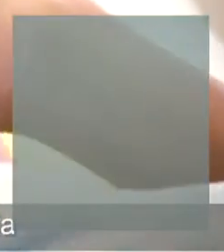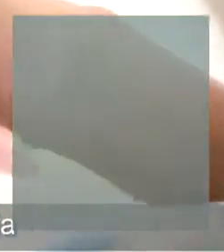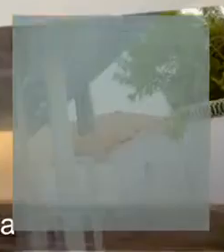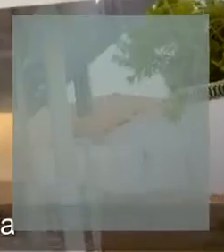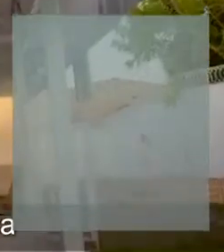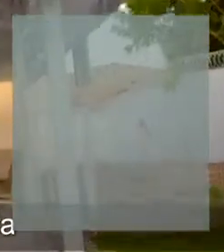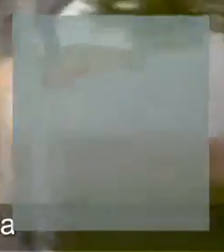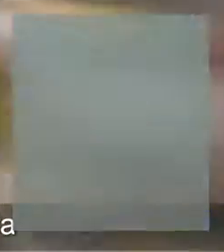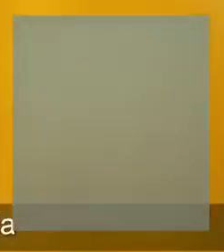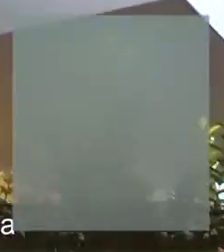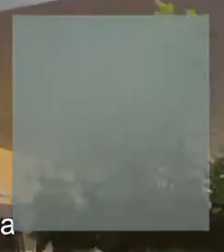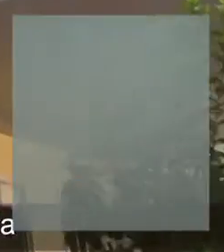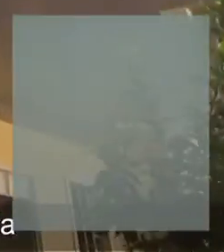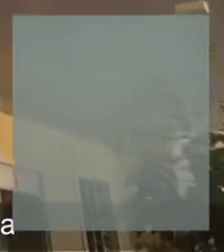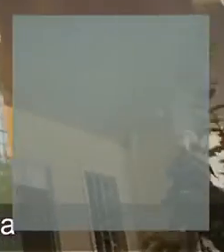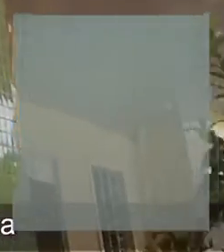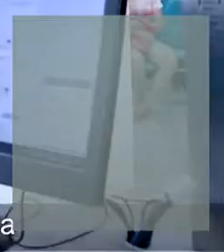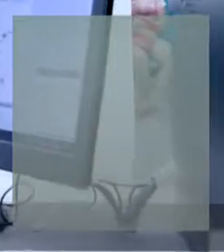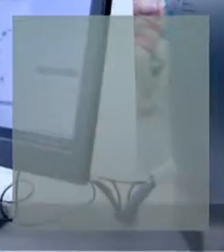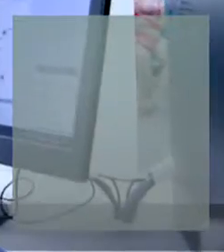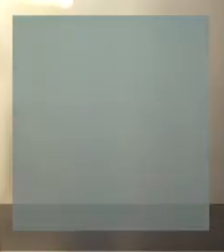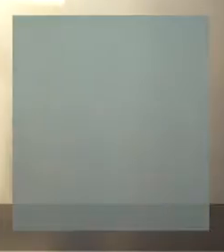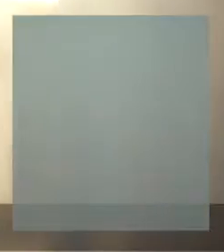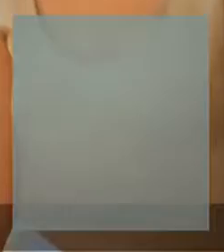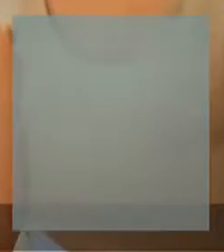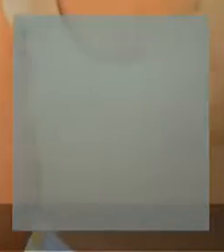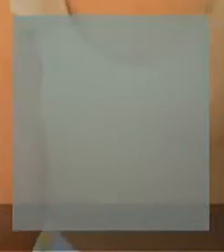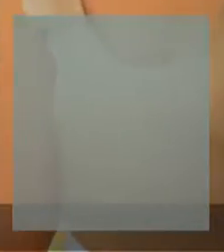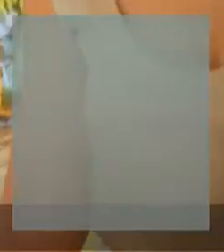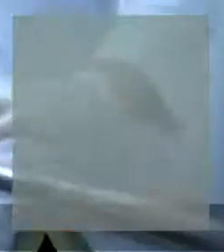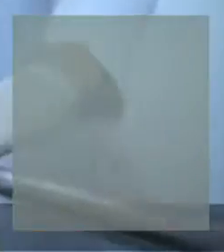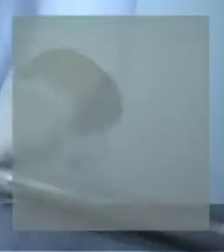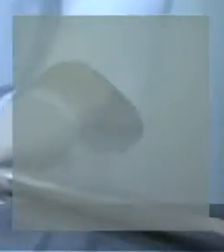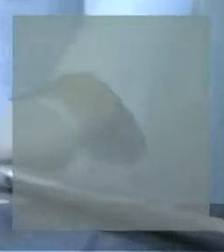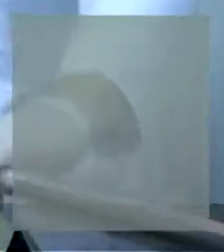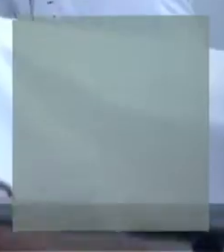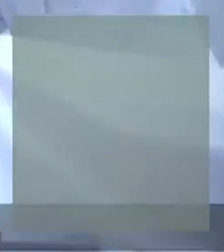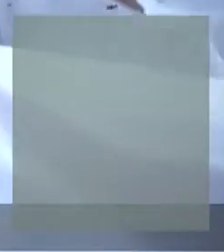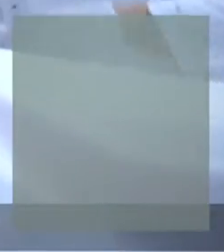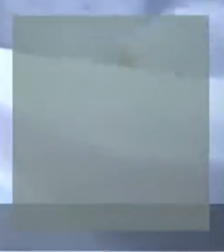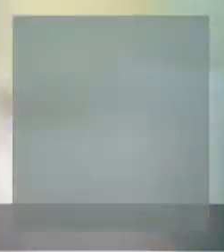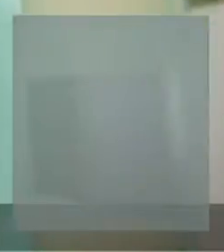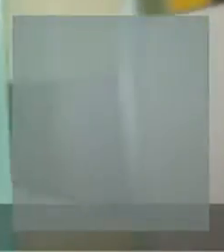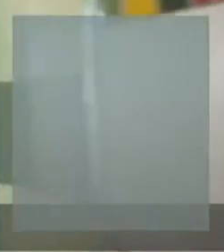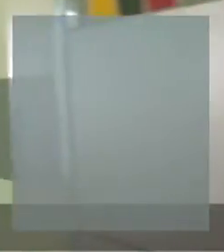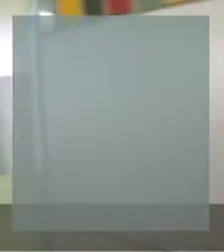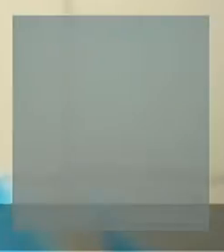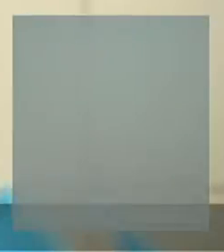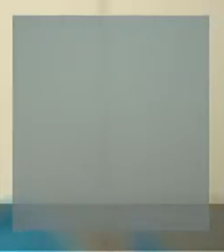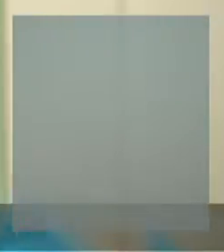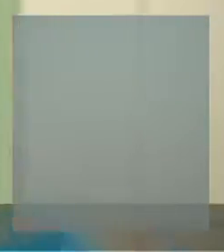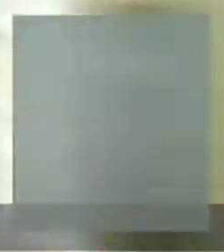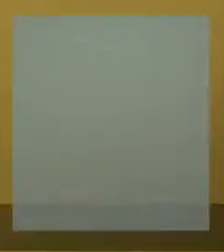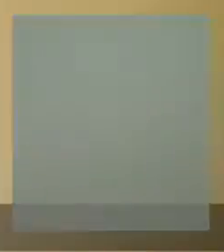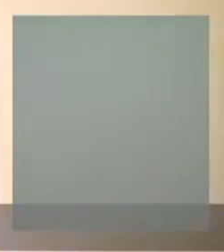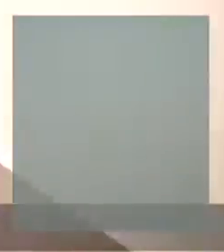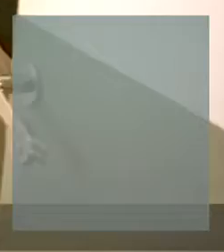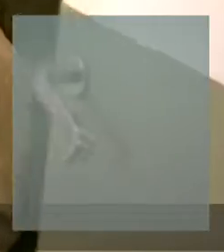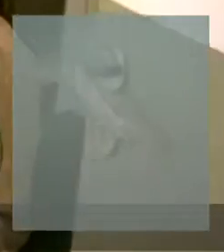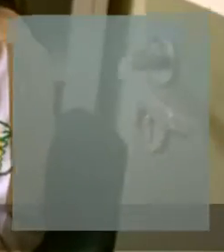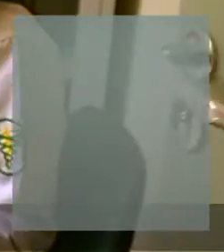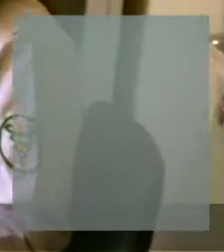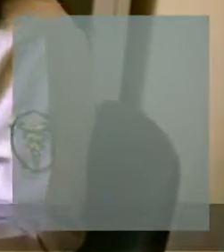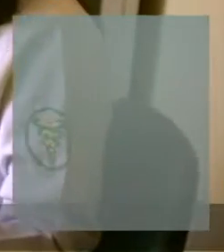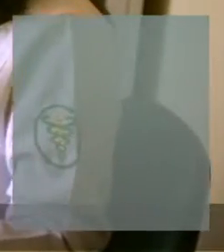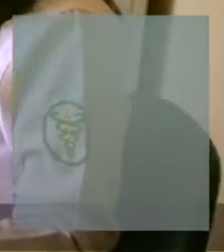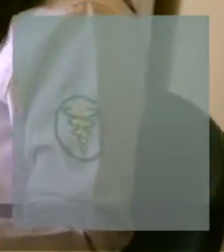Avançar rumo a uma vida mais saudável e solidária é a nossa fortaleza. Novas UPAs, monitores dos postos de saúde, núcleos